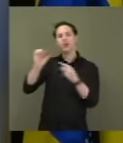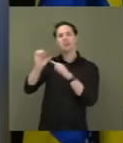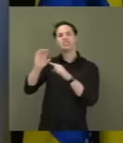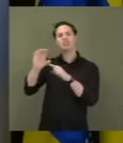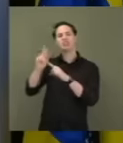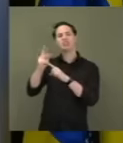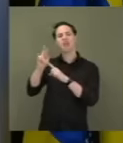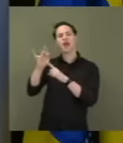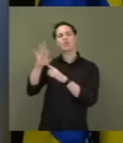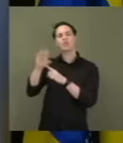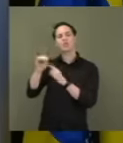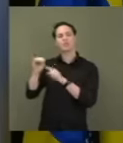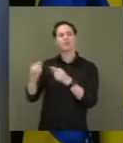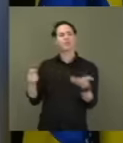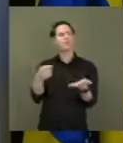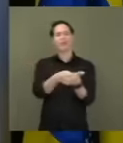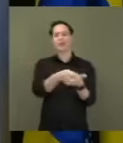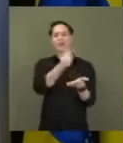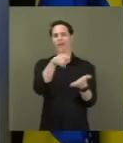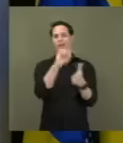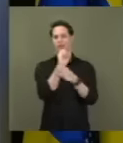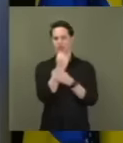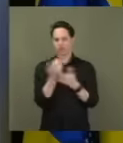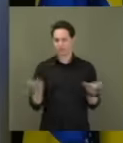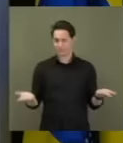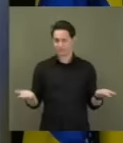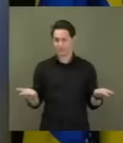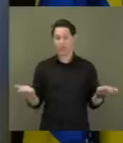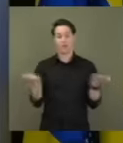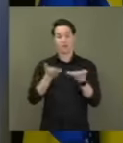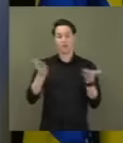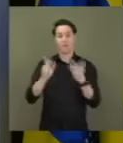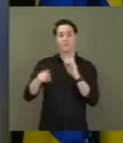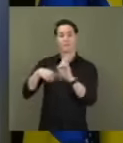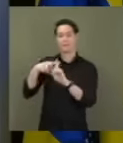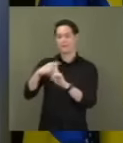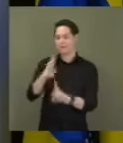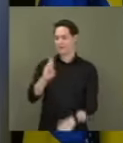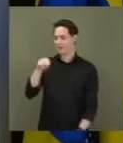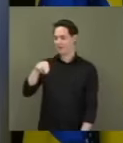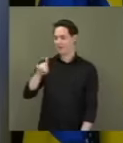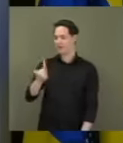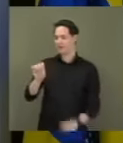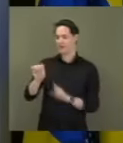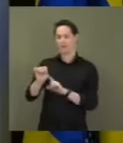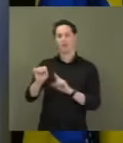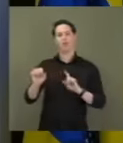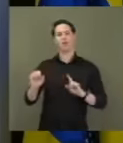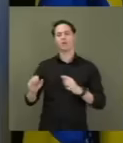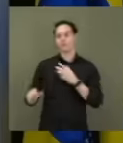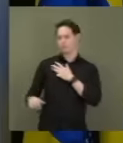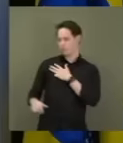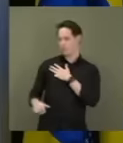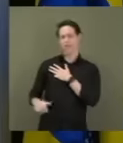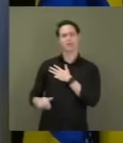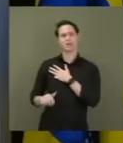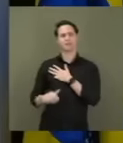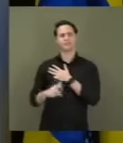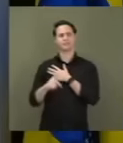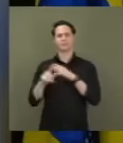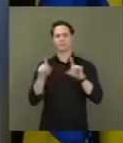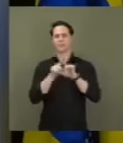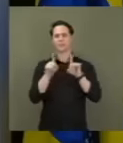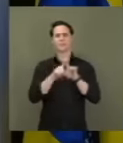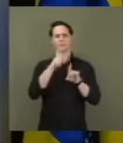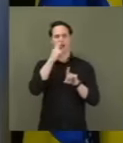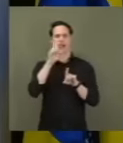garantia. Agora, além do BNDES, Lula parece estar indo por